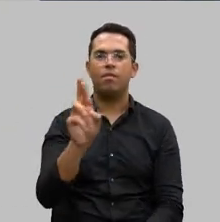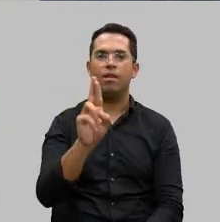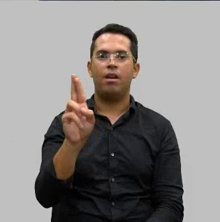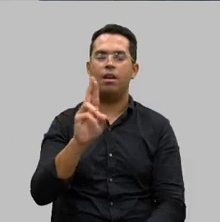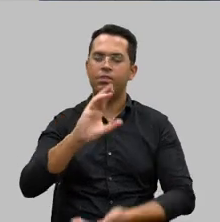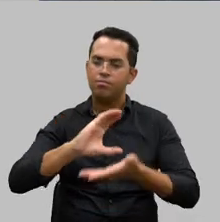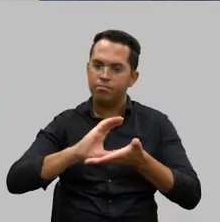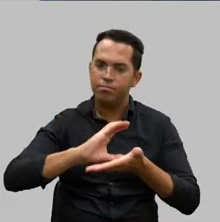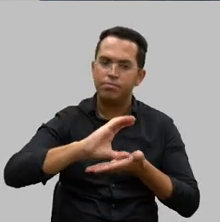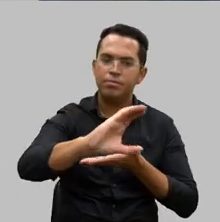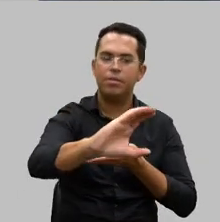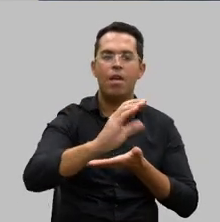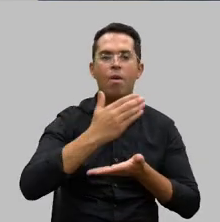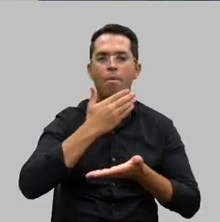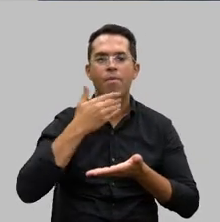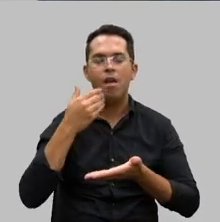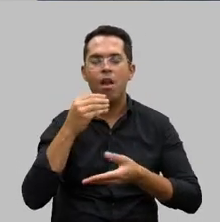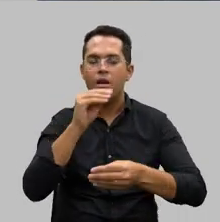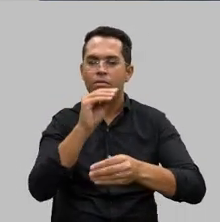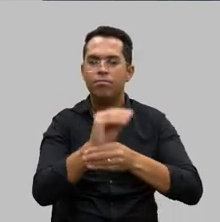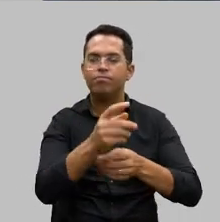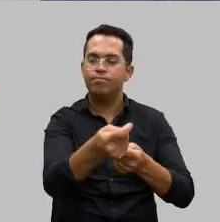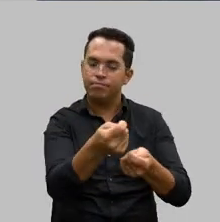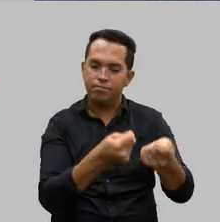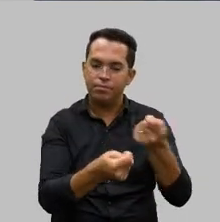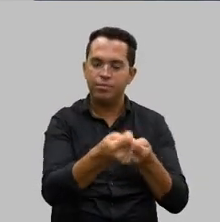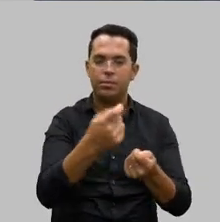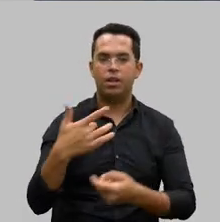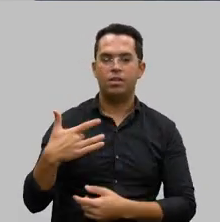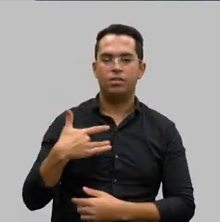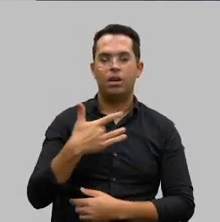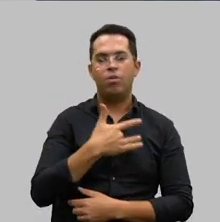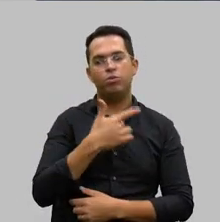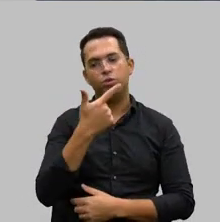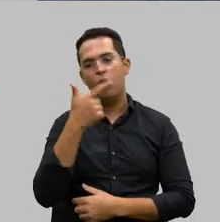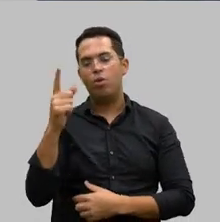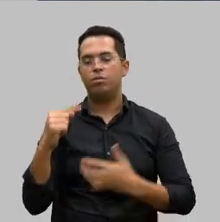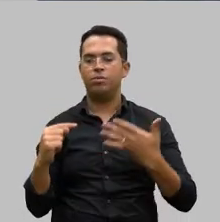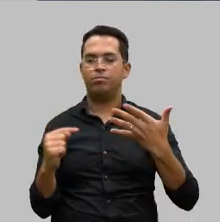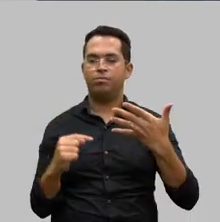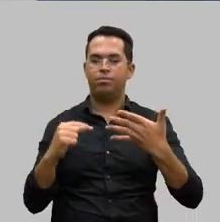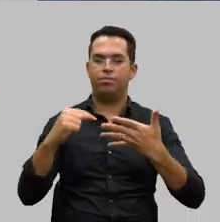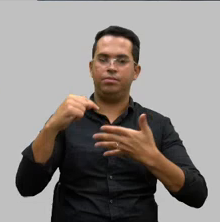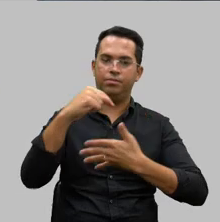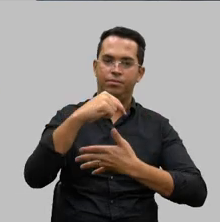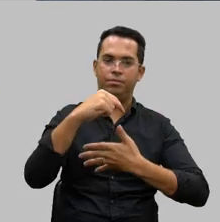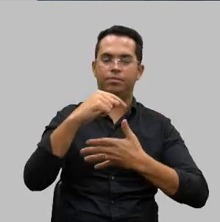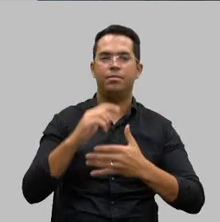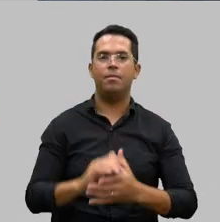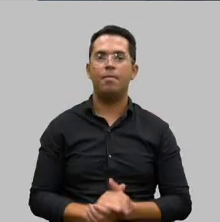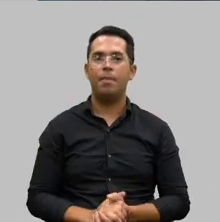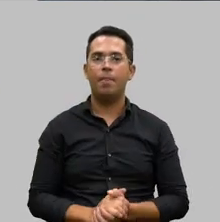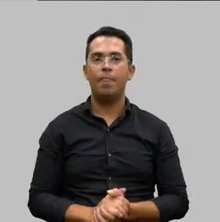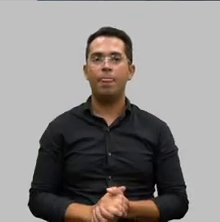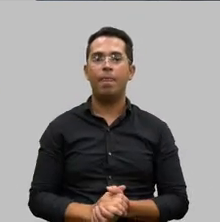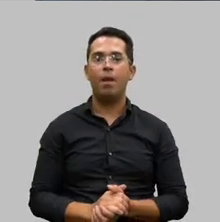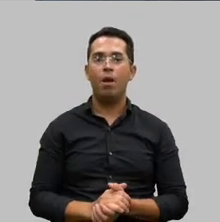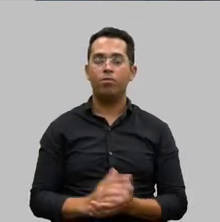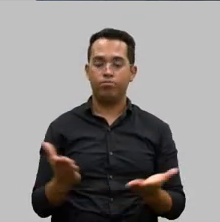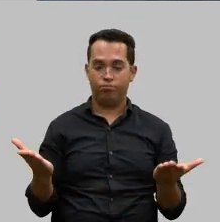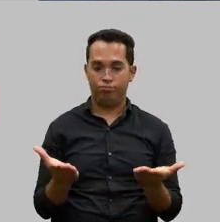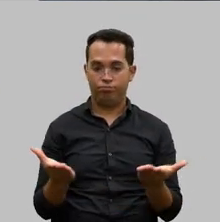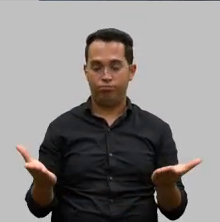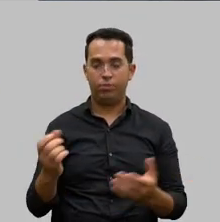saúde e outras coisas mais nós temos nós aproveitando a presença da apai aqui da nossa presidente a Maria